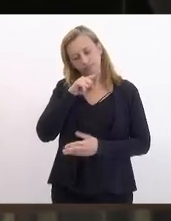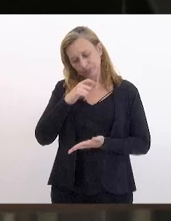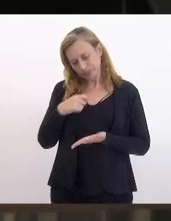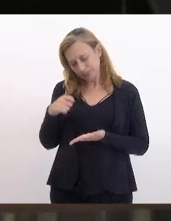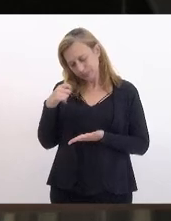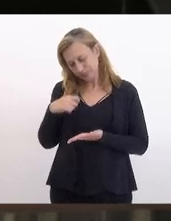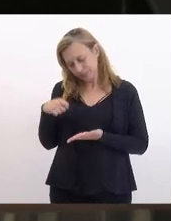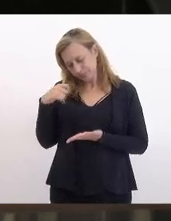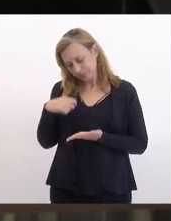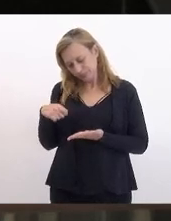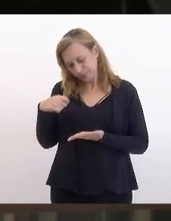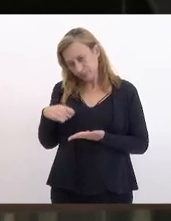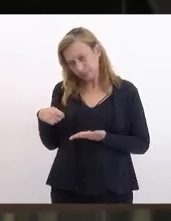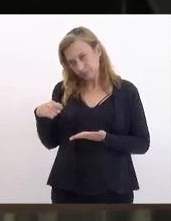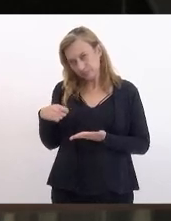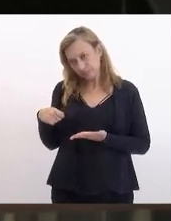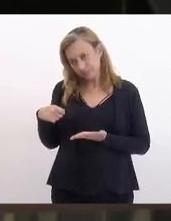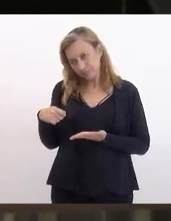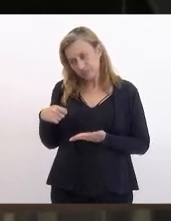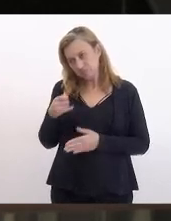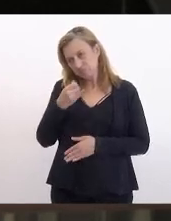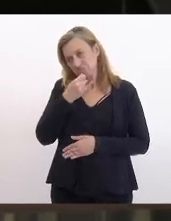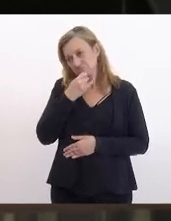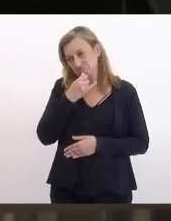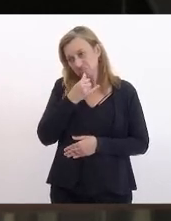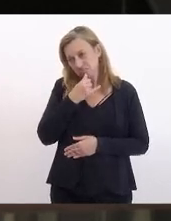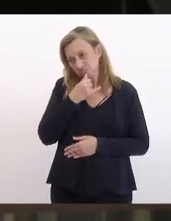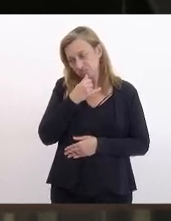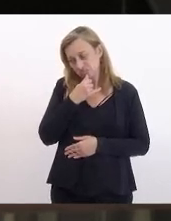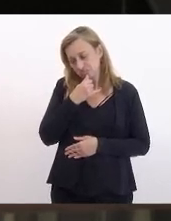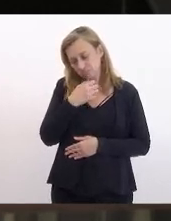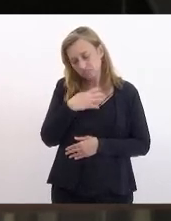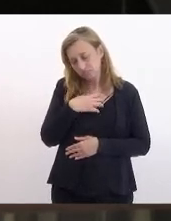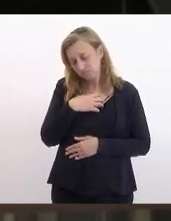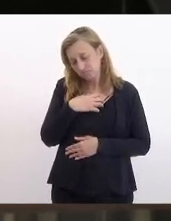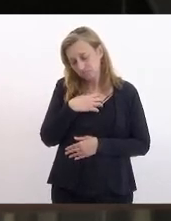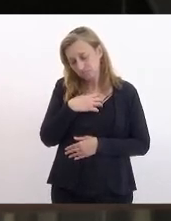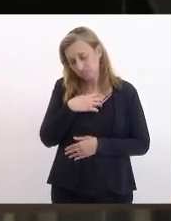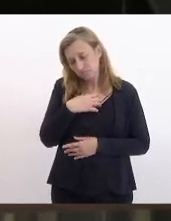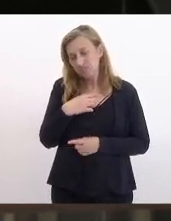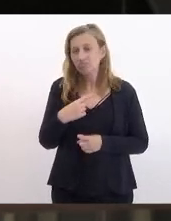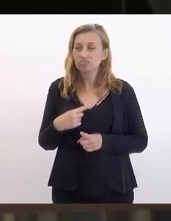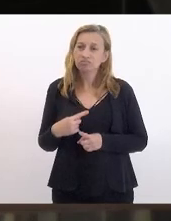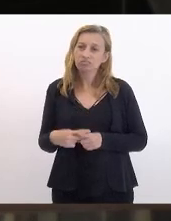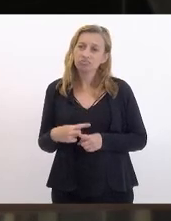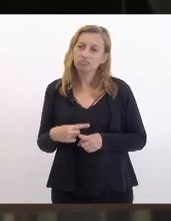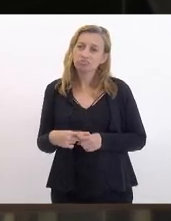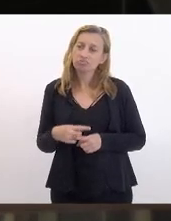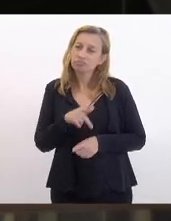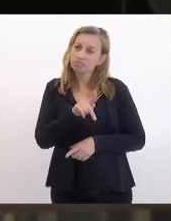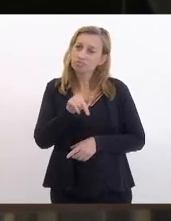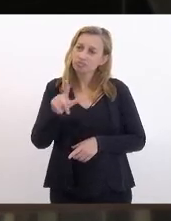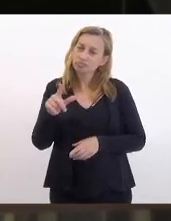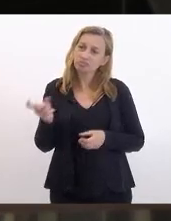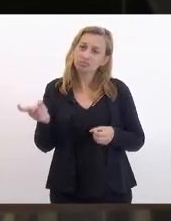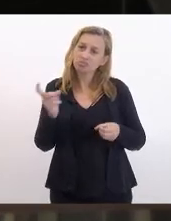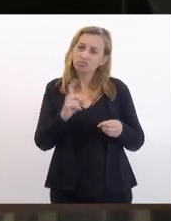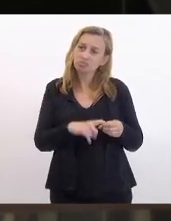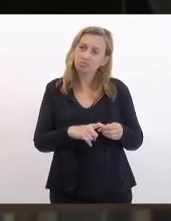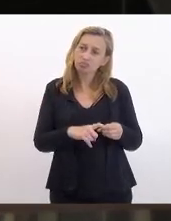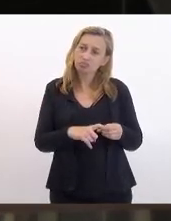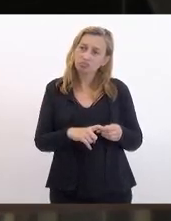por sinal muito triste entristecido porque a minha pele voltou